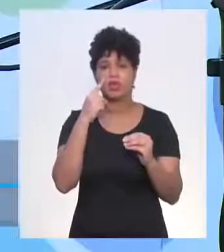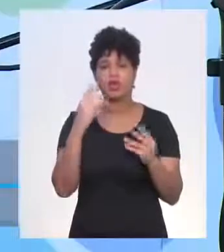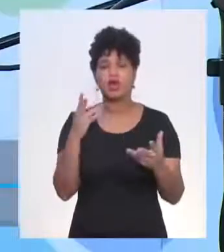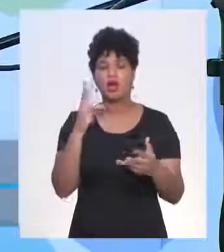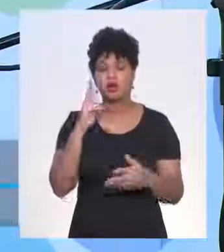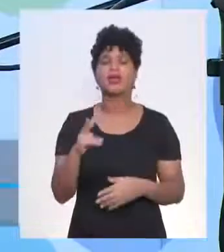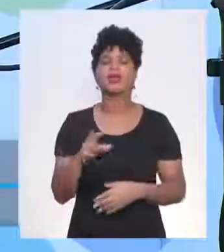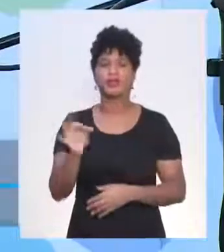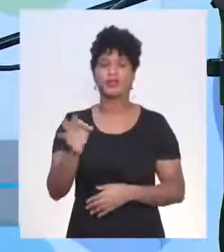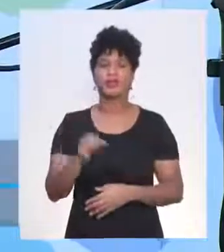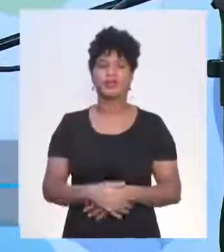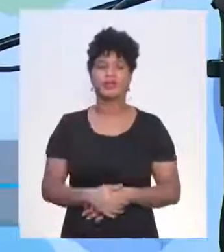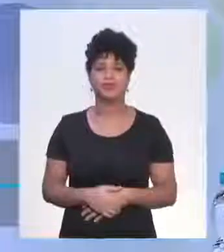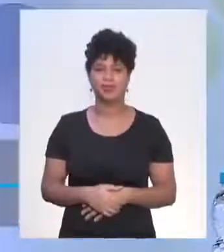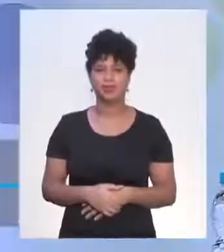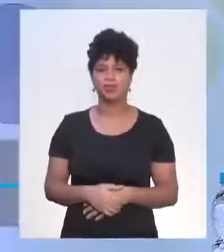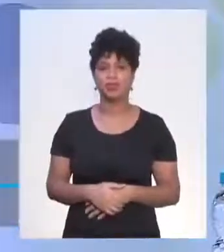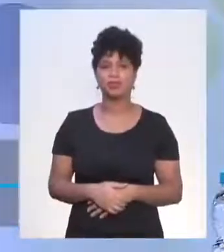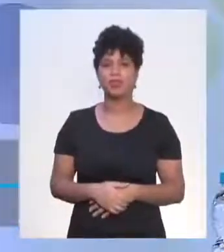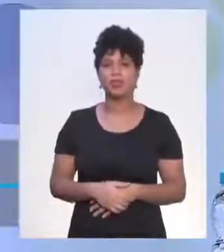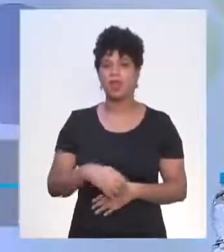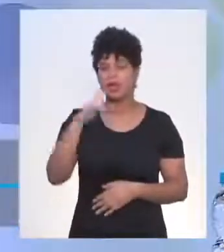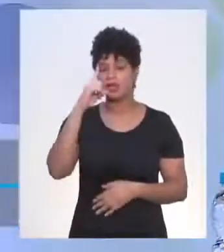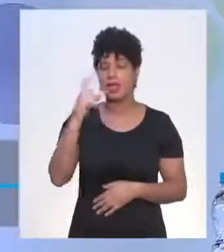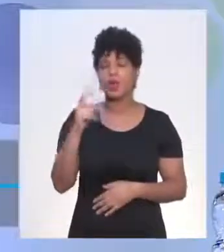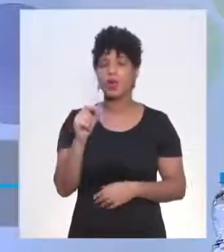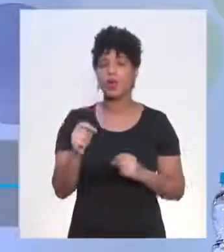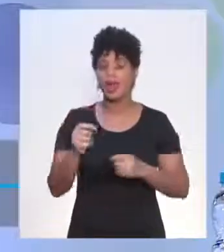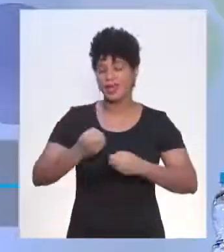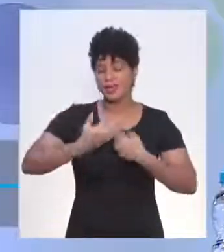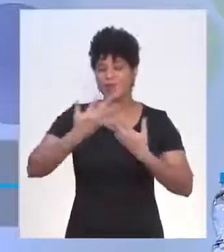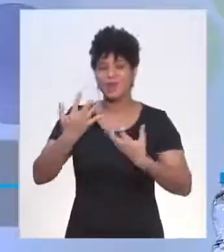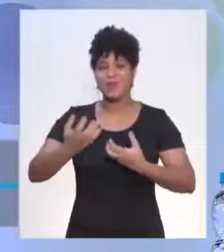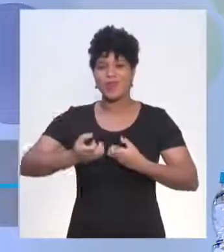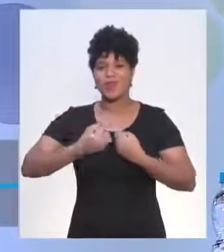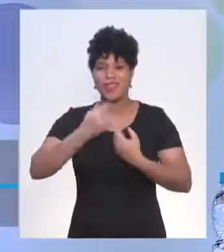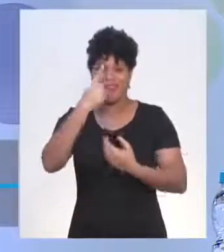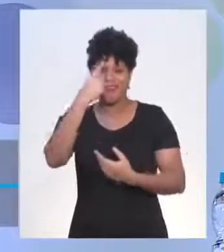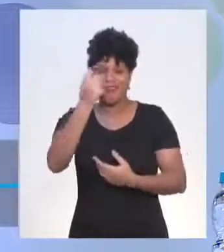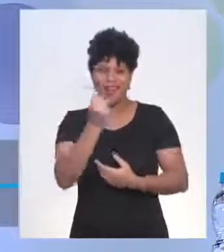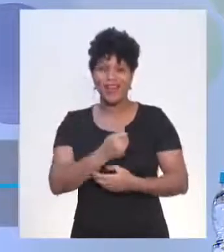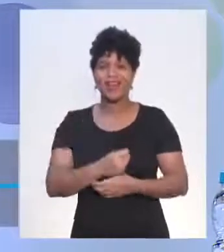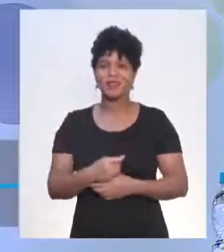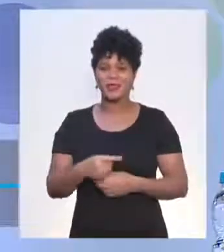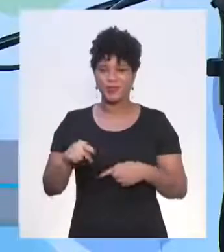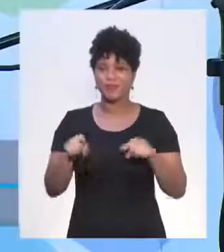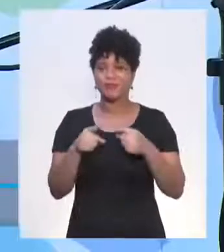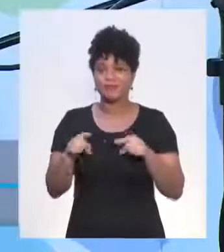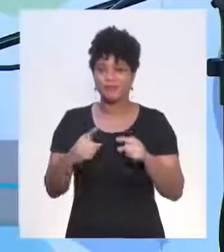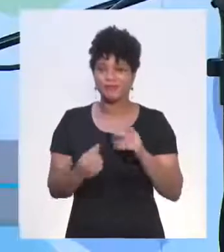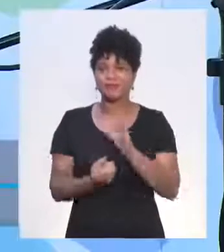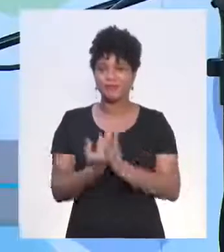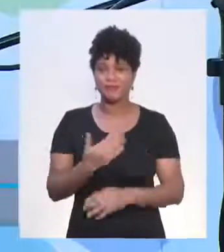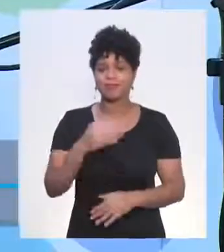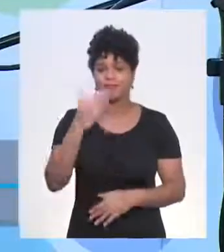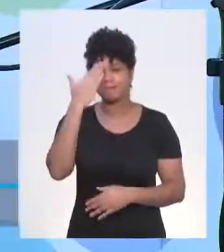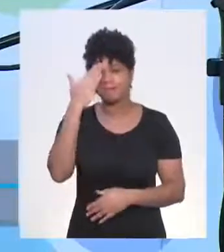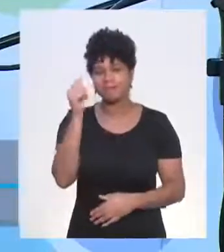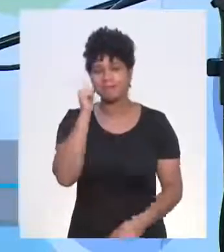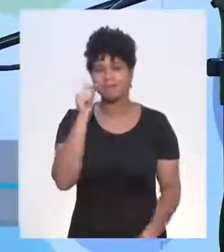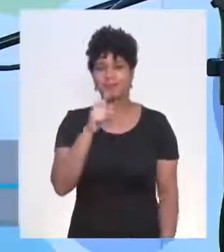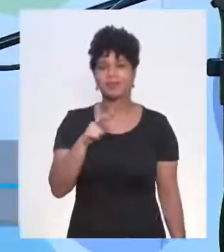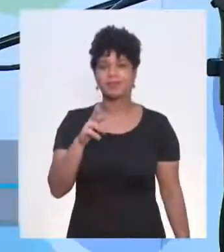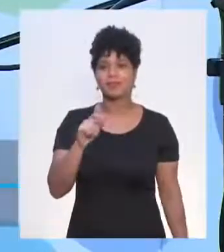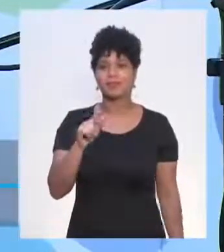para aí para ela aqui ó uma composição espontânea Morto Bom Professora Regina Muito obrigado o